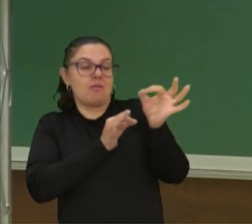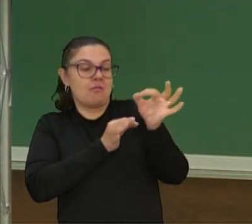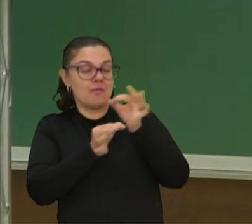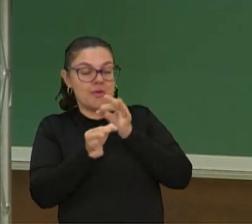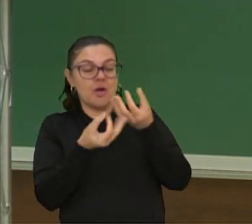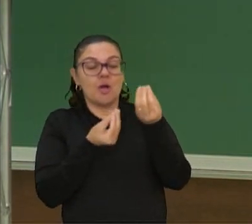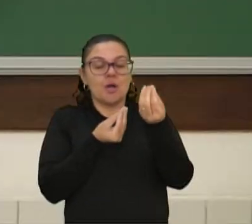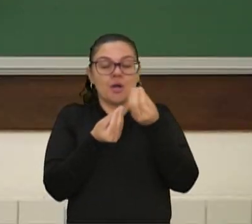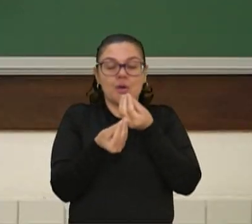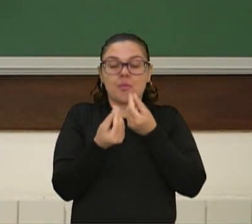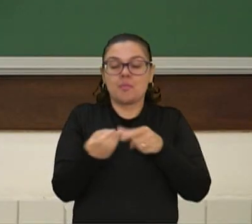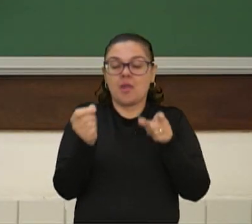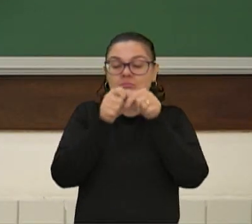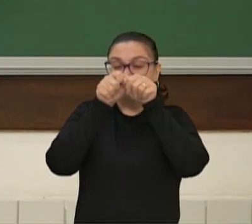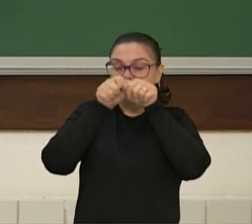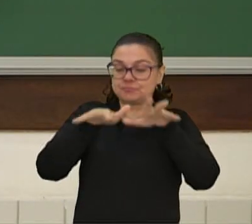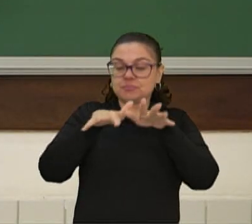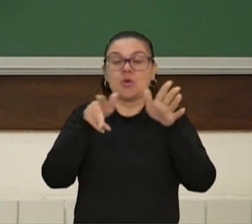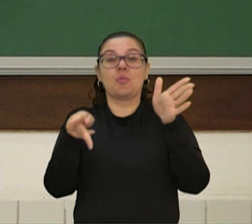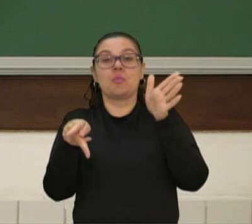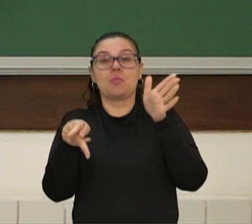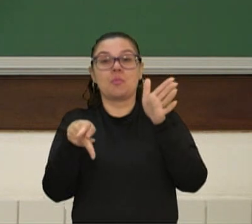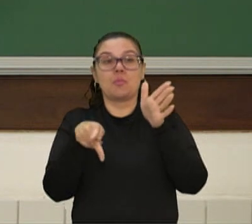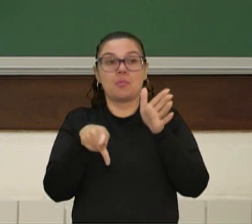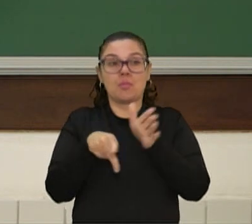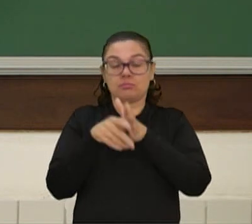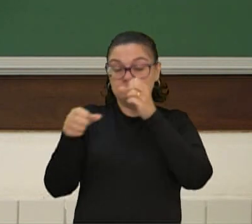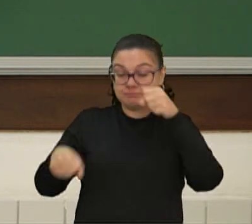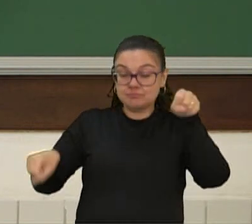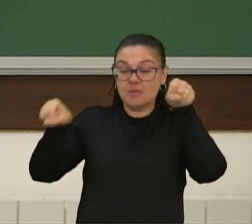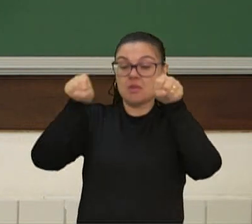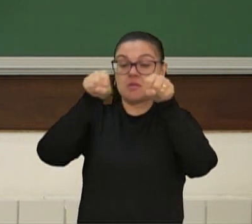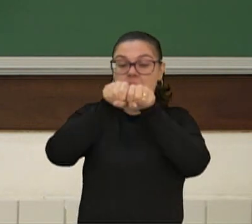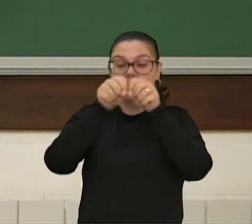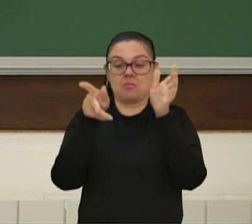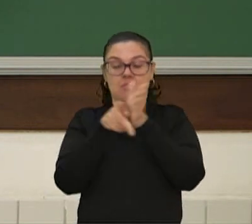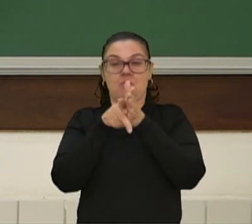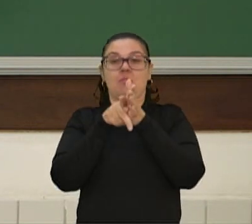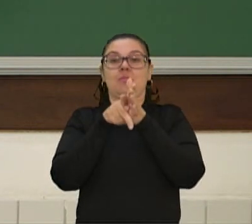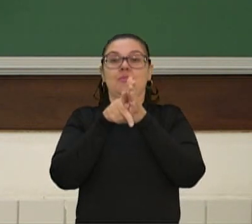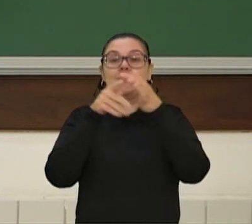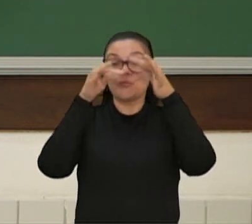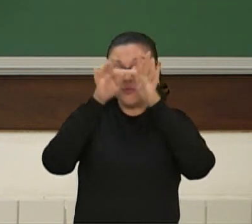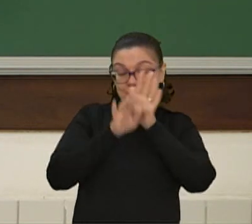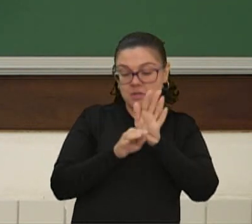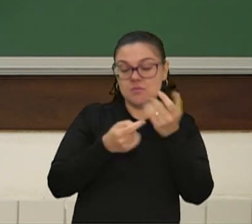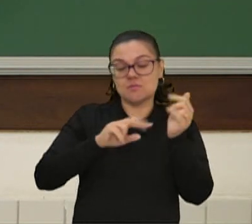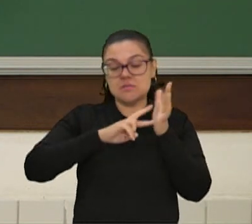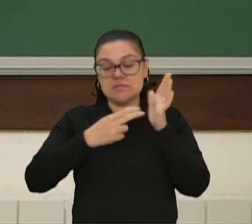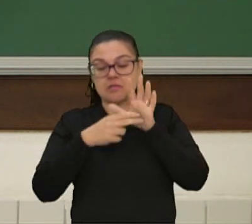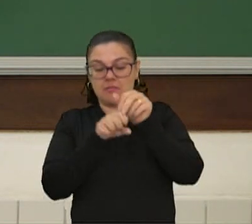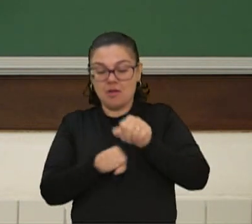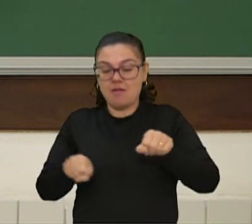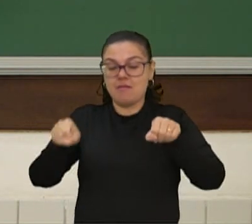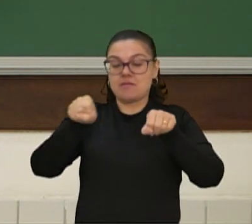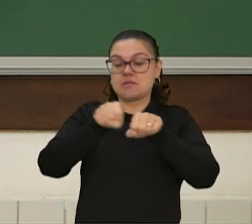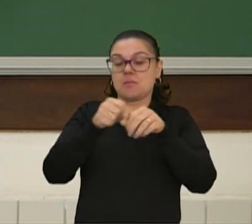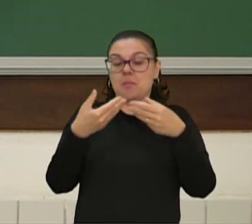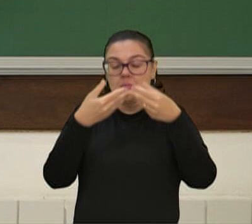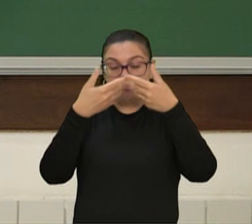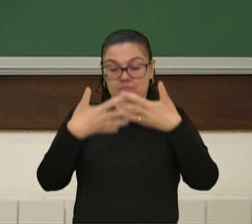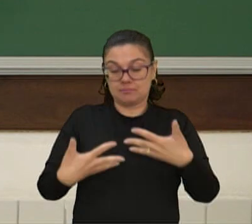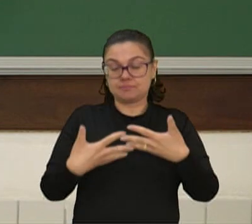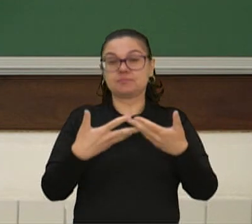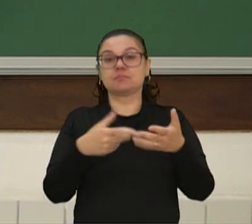orquestrada, como ela reverbera no plano semântico dos textos, no plano do significado, né? É um